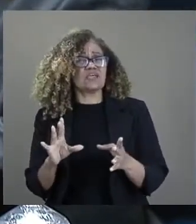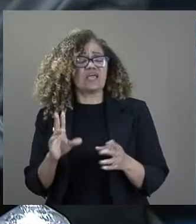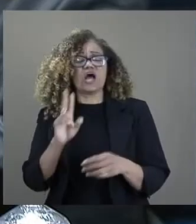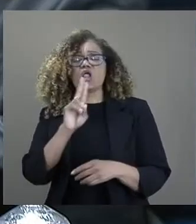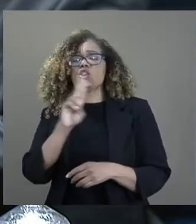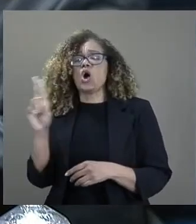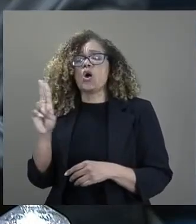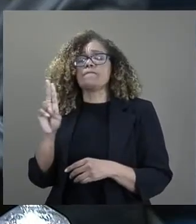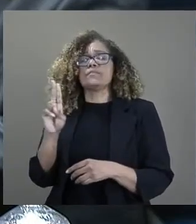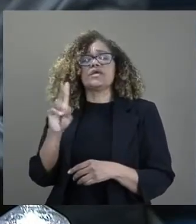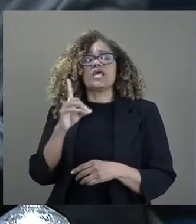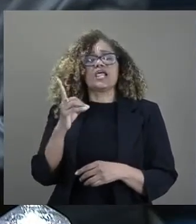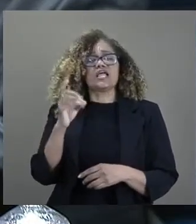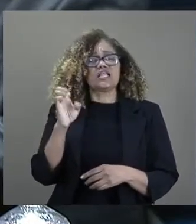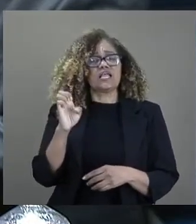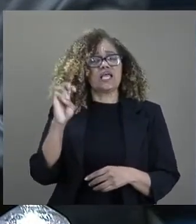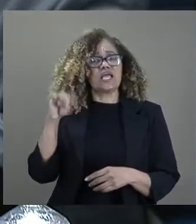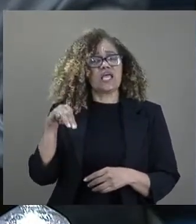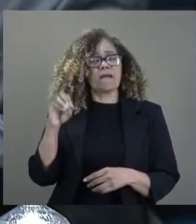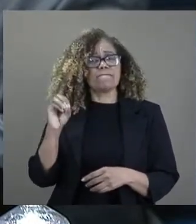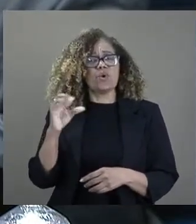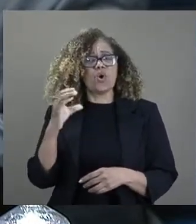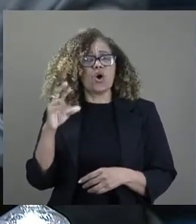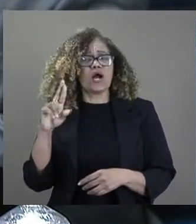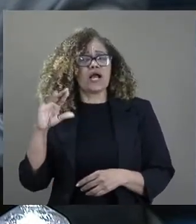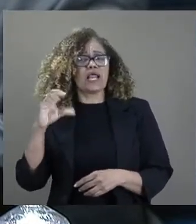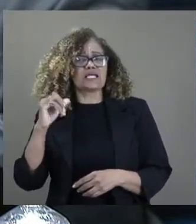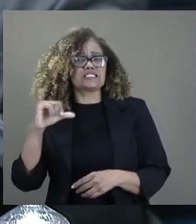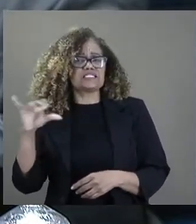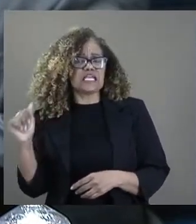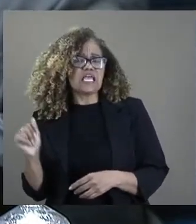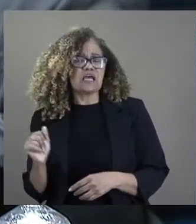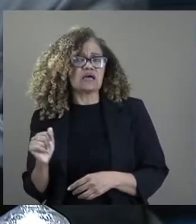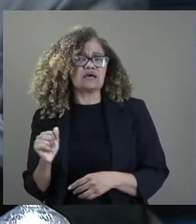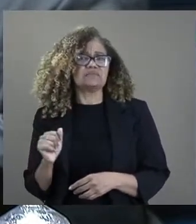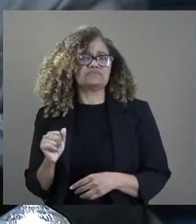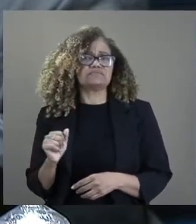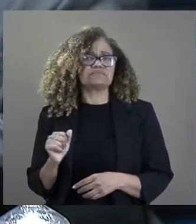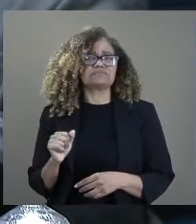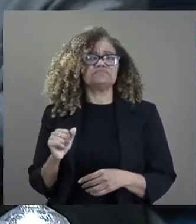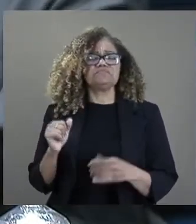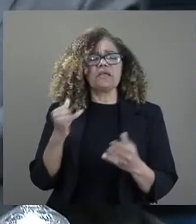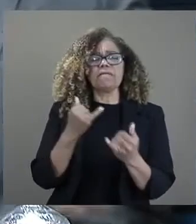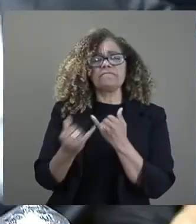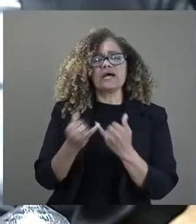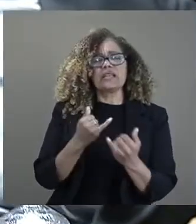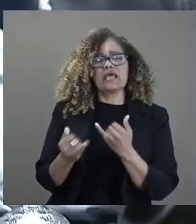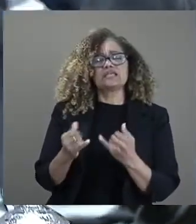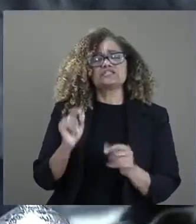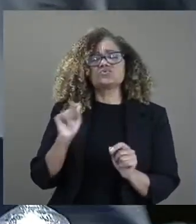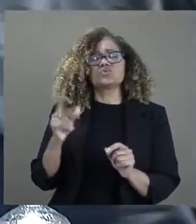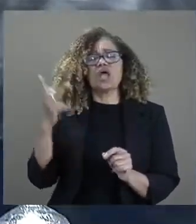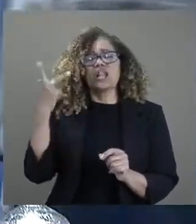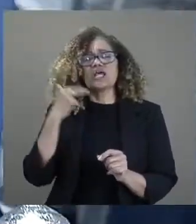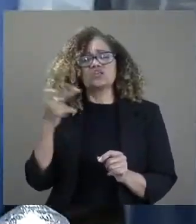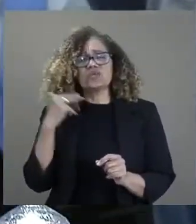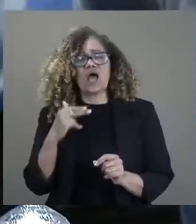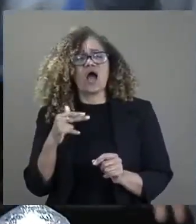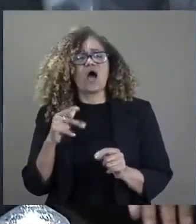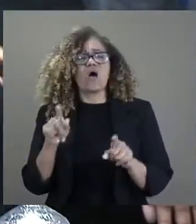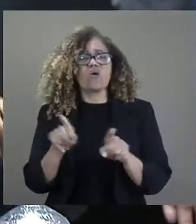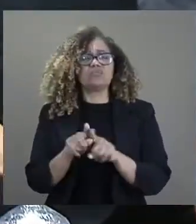democracia. Nós estamos abrindo mão do princípio do juiz natural, da